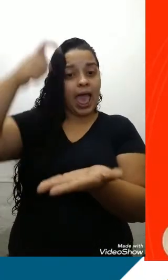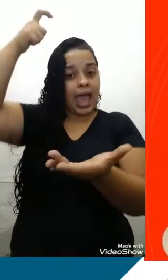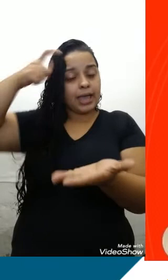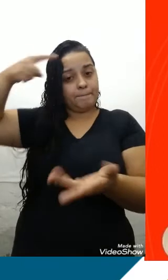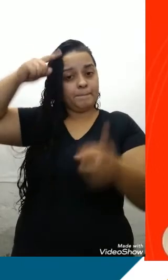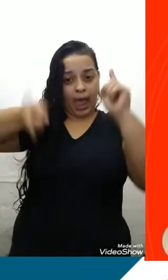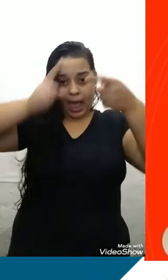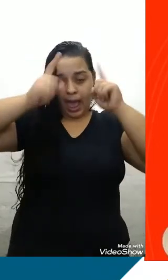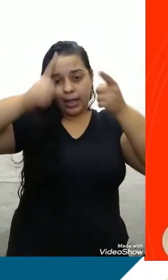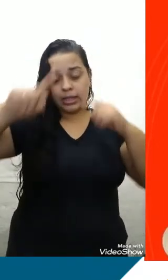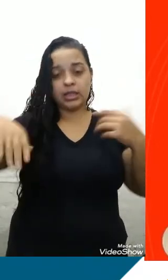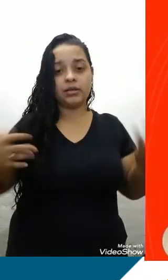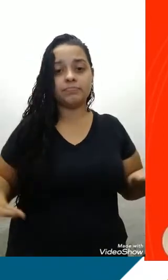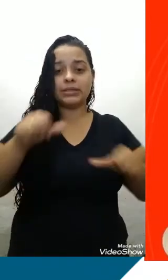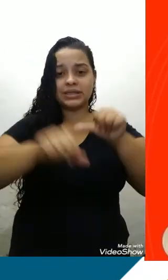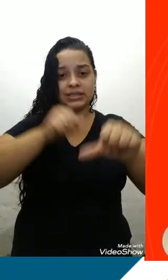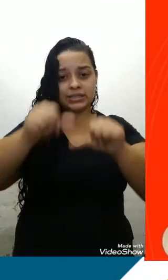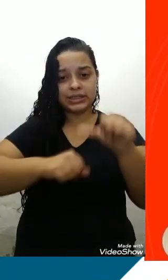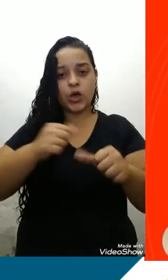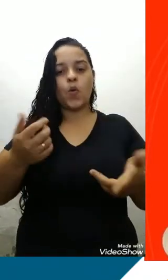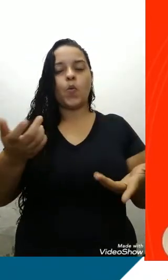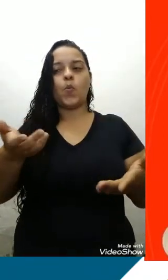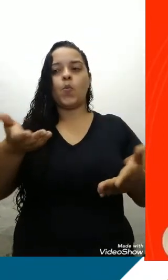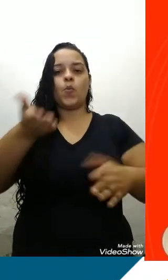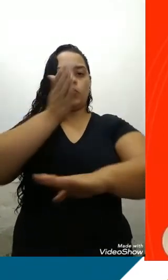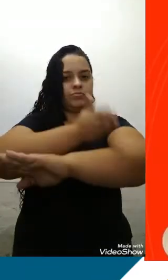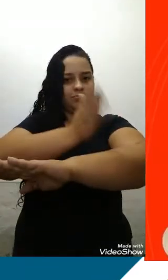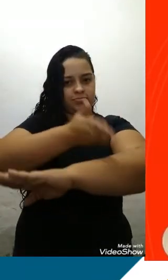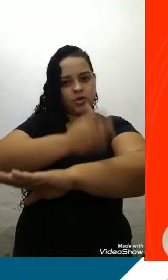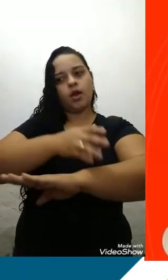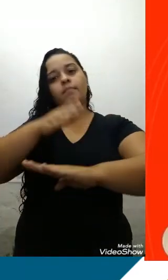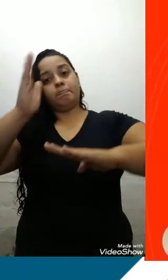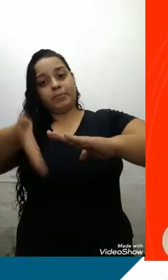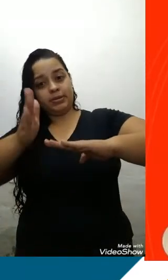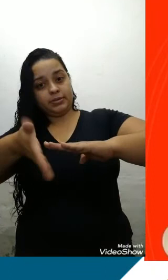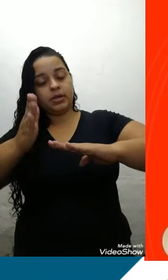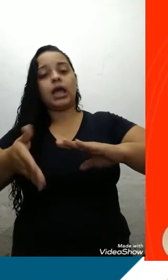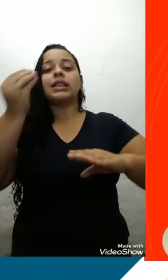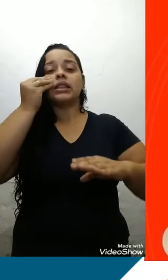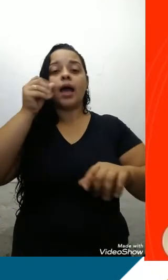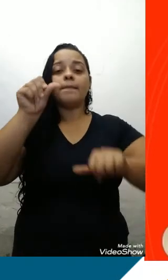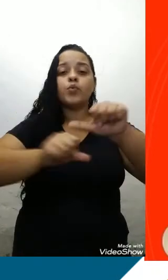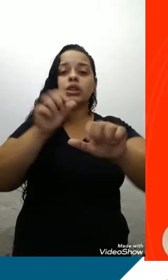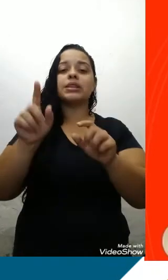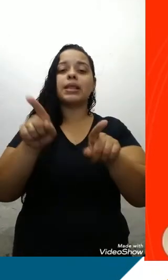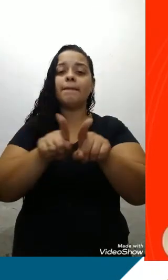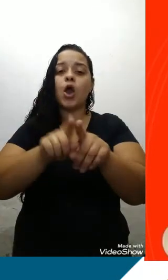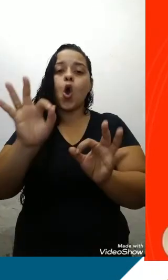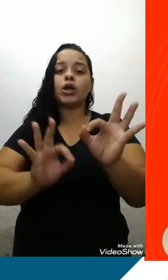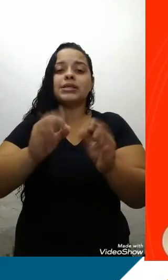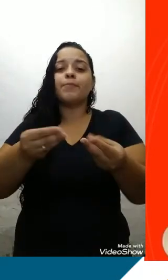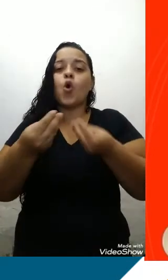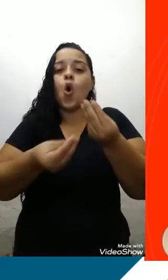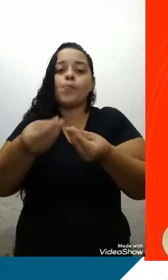do soberano, na transição aí da Idade Média para a Idade Moderna, eu também tenho uma nova forma de organizar a questão